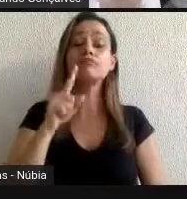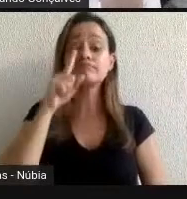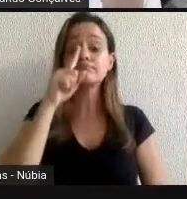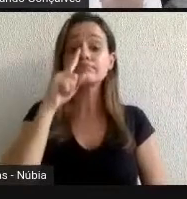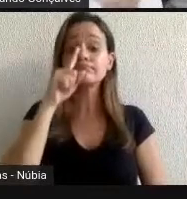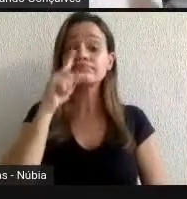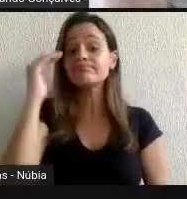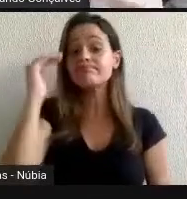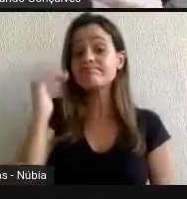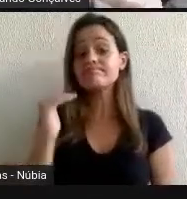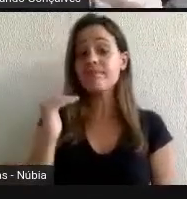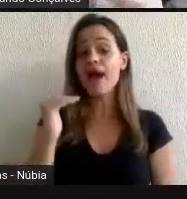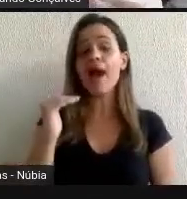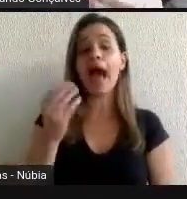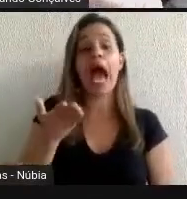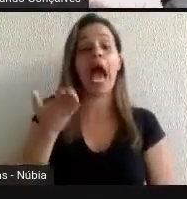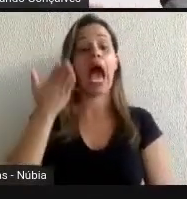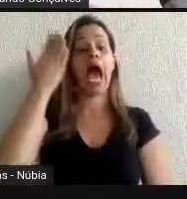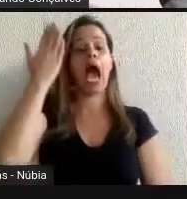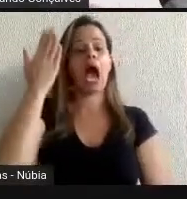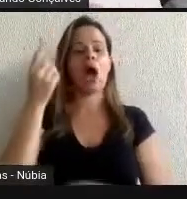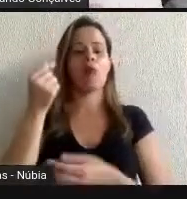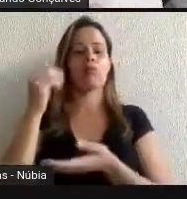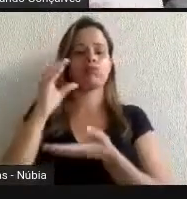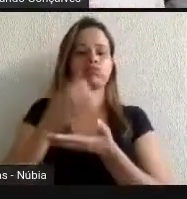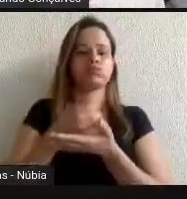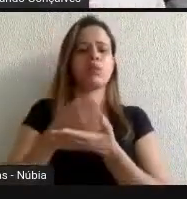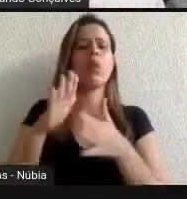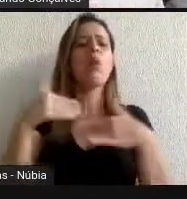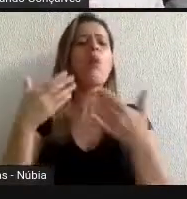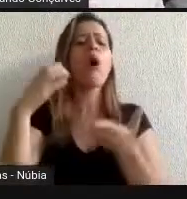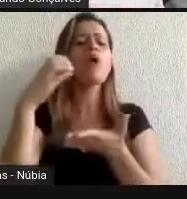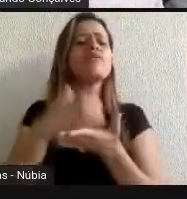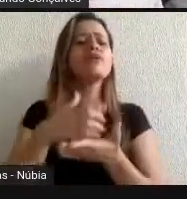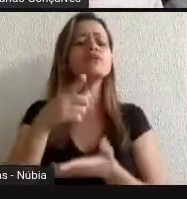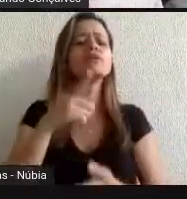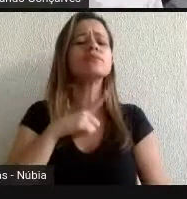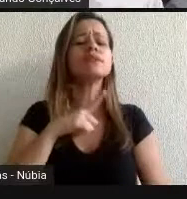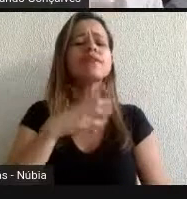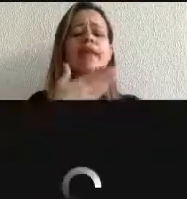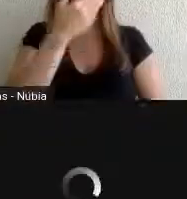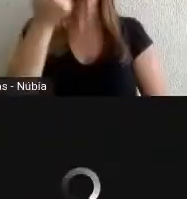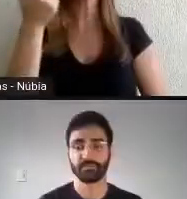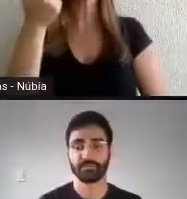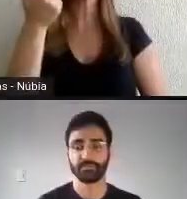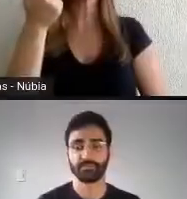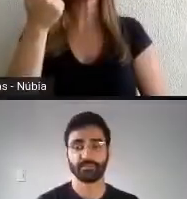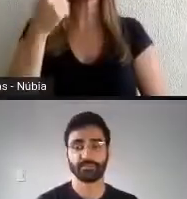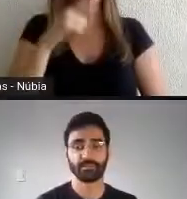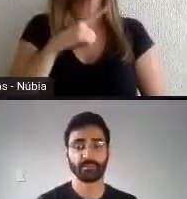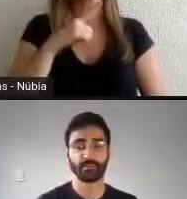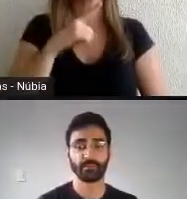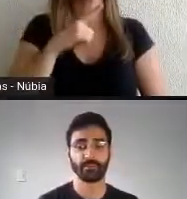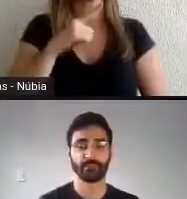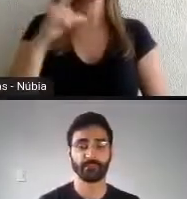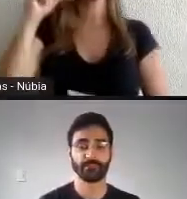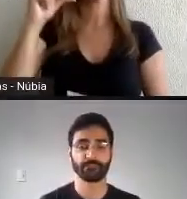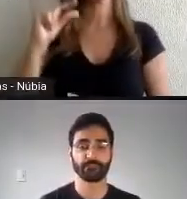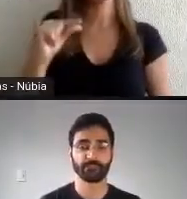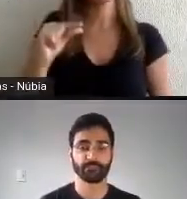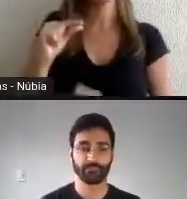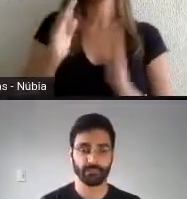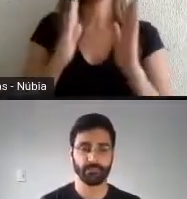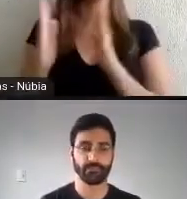alta liquidez. E dentro dessas características, qual que é o investimento que tem a melhor rentabilidade, que vai ser ali de baixa para média, tá